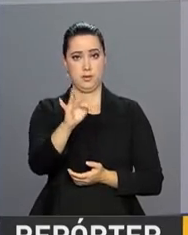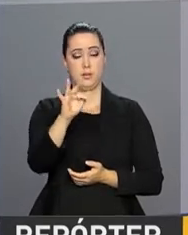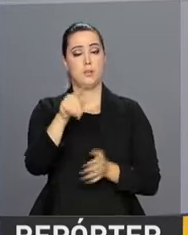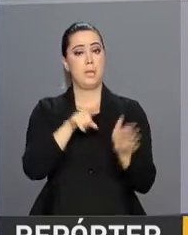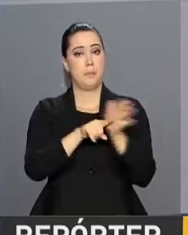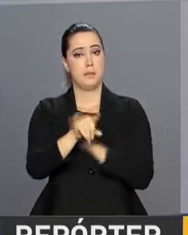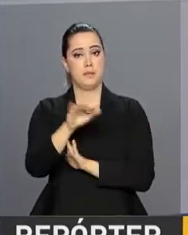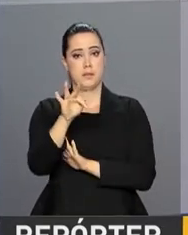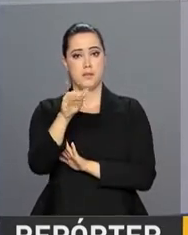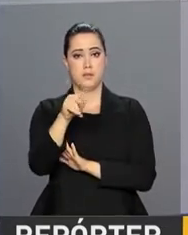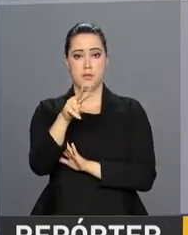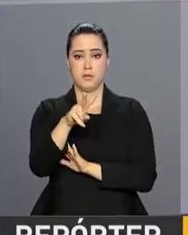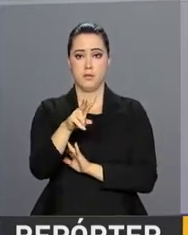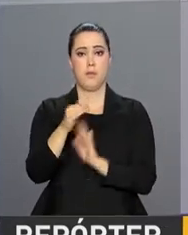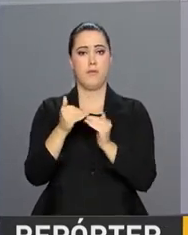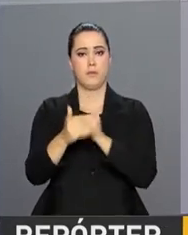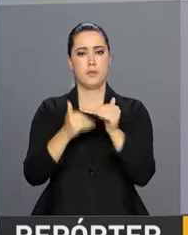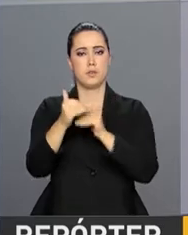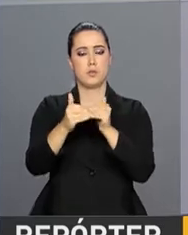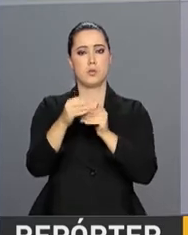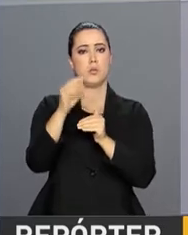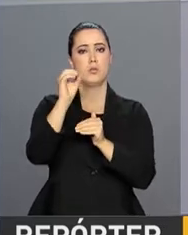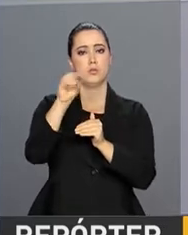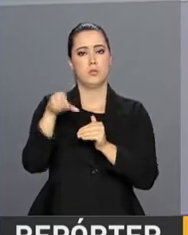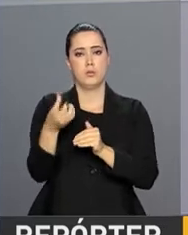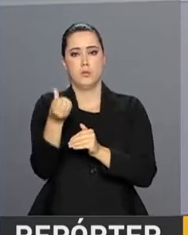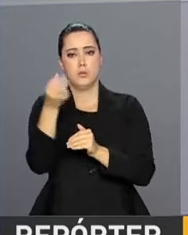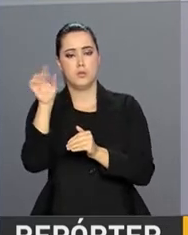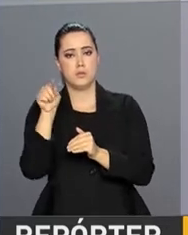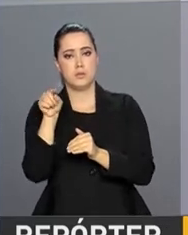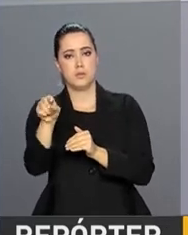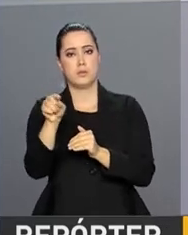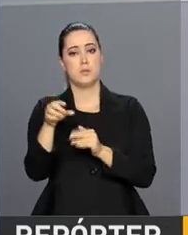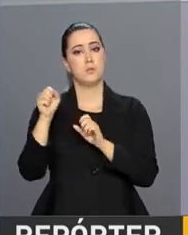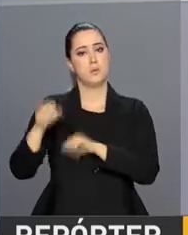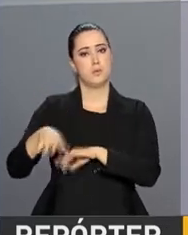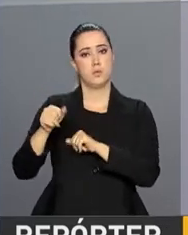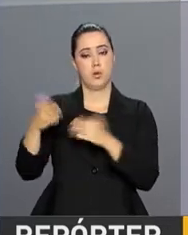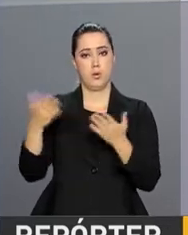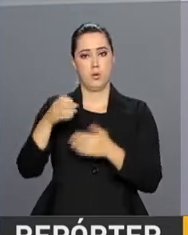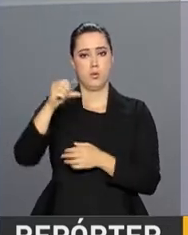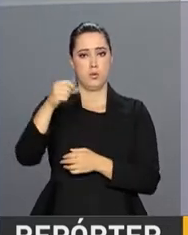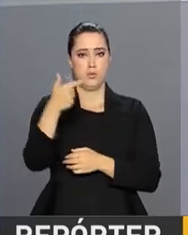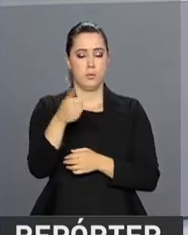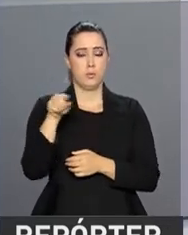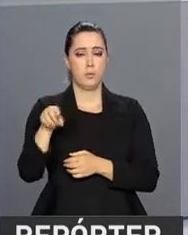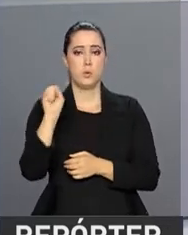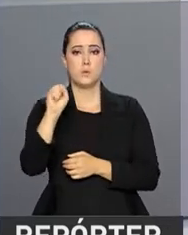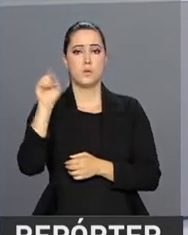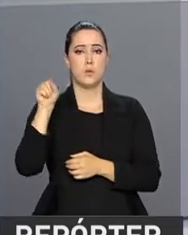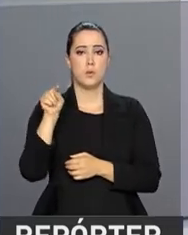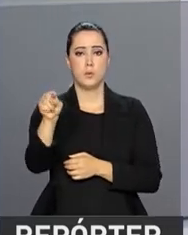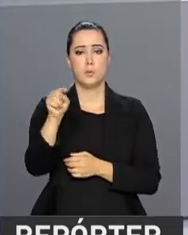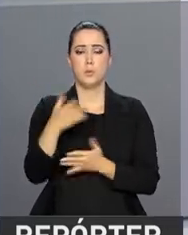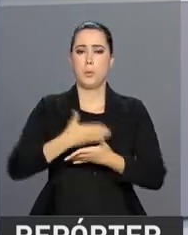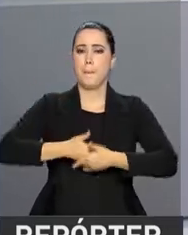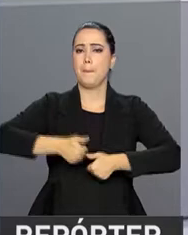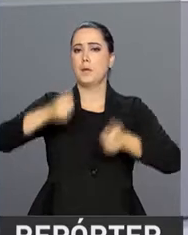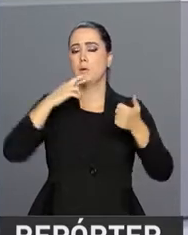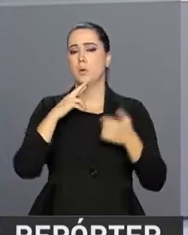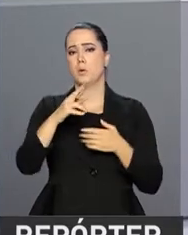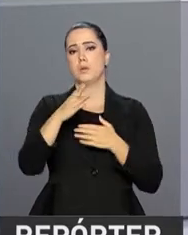avançou 0,6 ponto em setembro passando para 92,8 pontos é o melhor resultado desde abril de